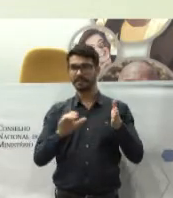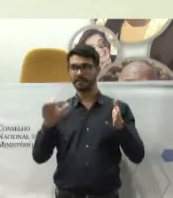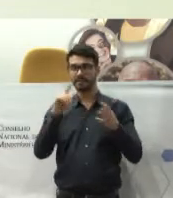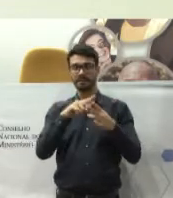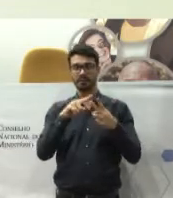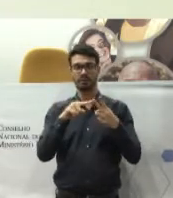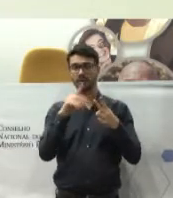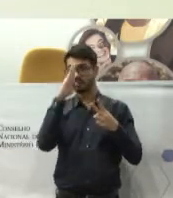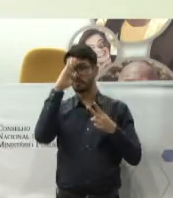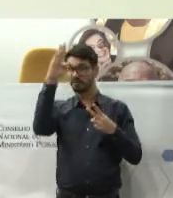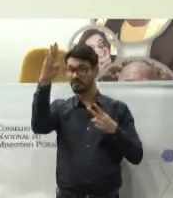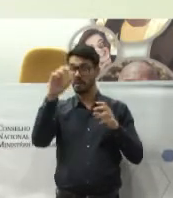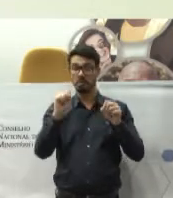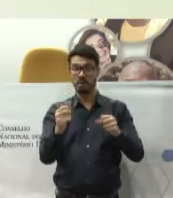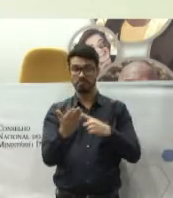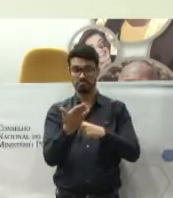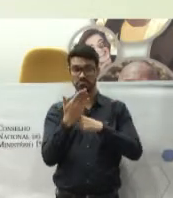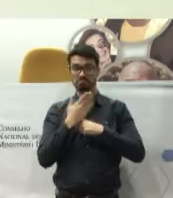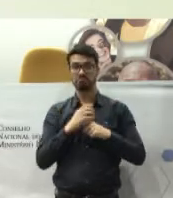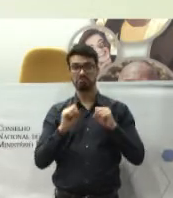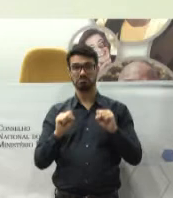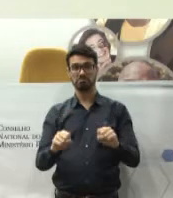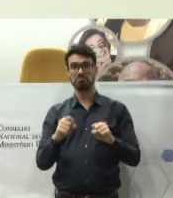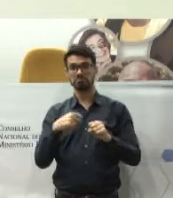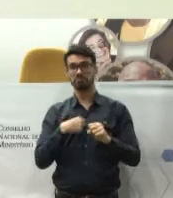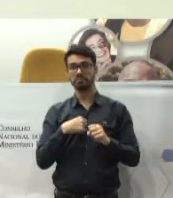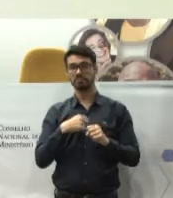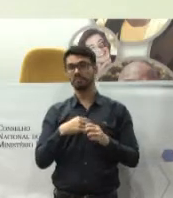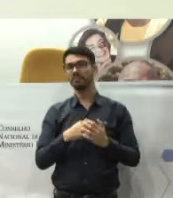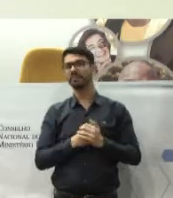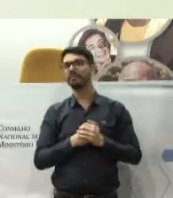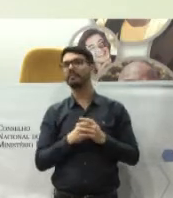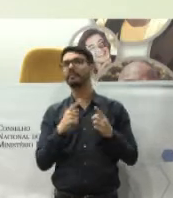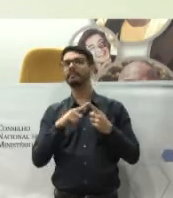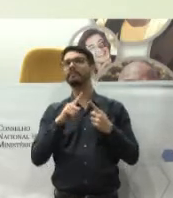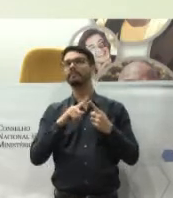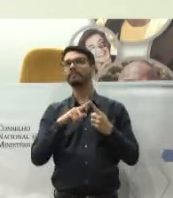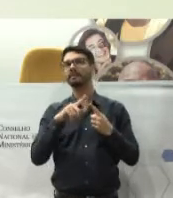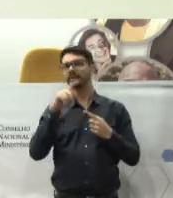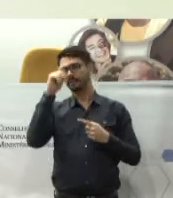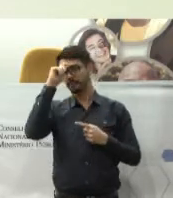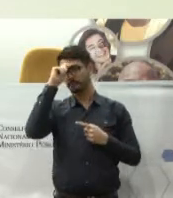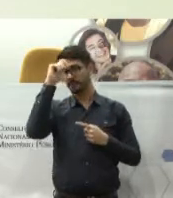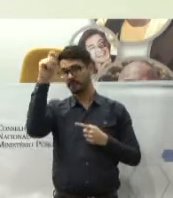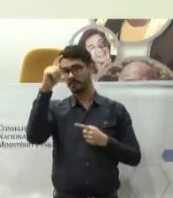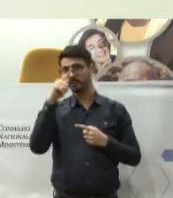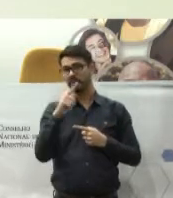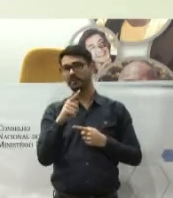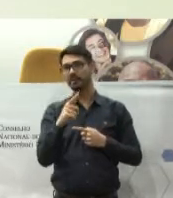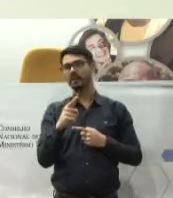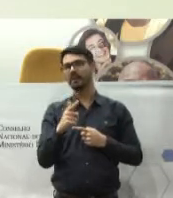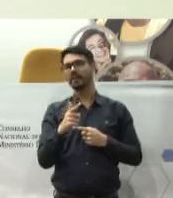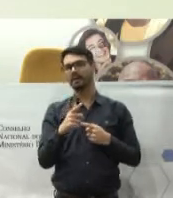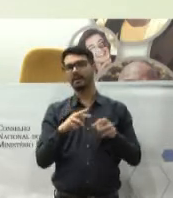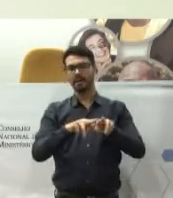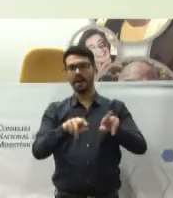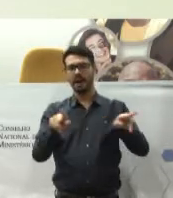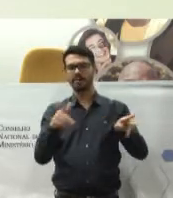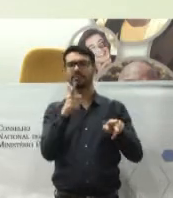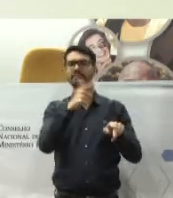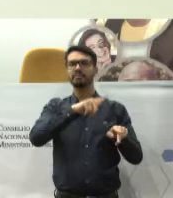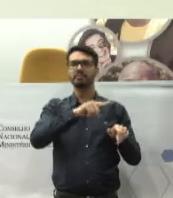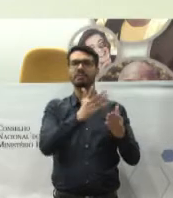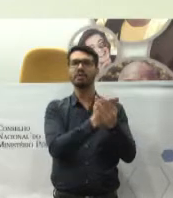menos duas que podem nos explicar algo que nos interessa aqui. A primeira diz respeito aos casos repetitivos.